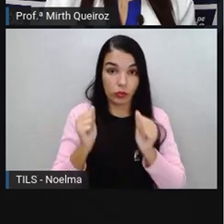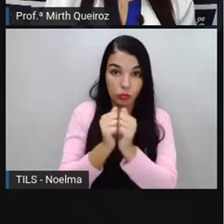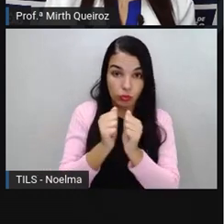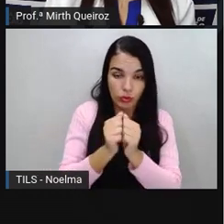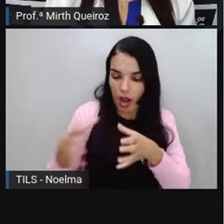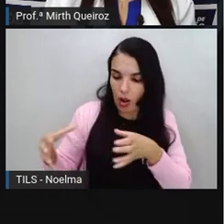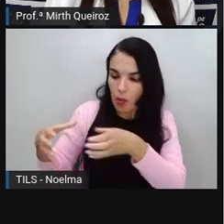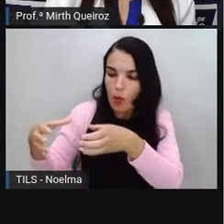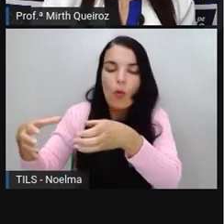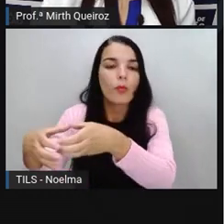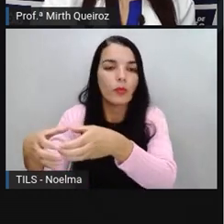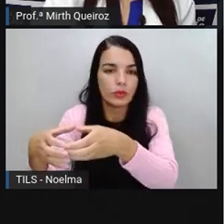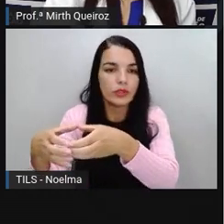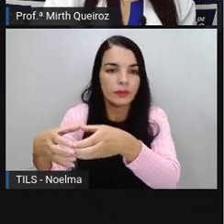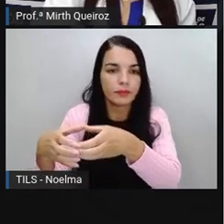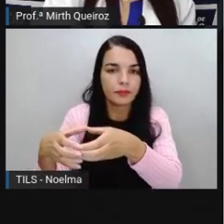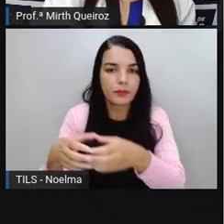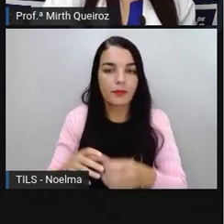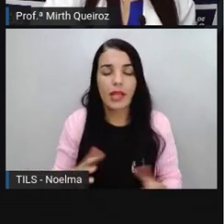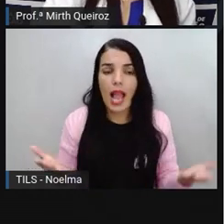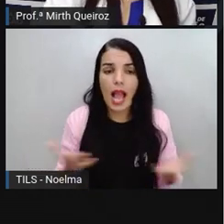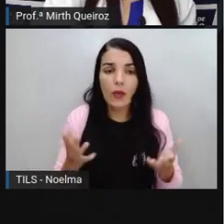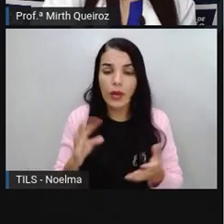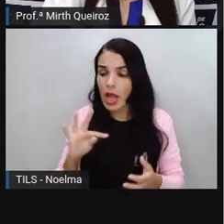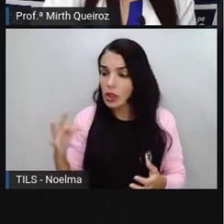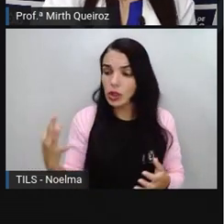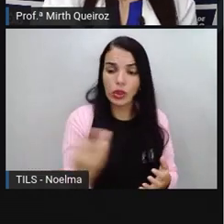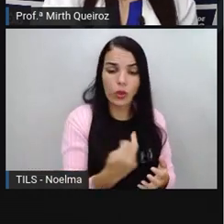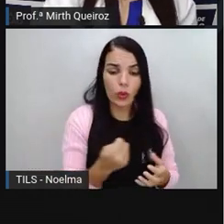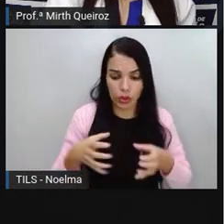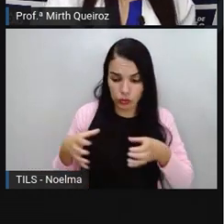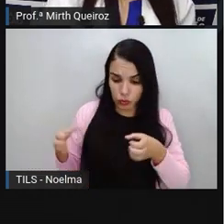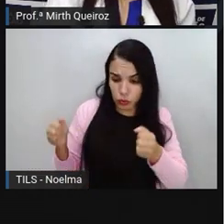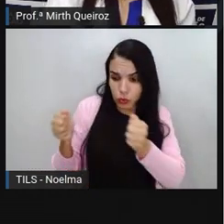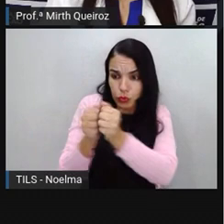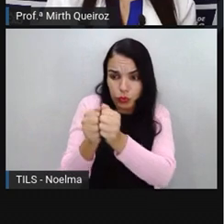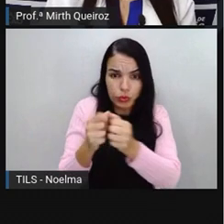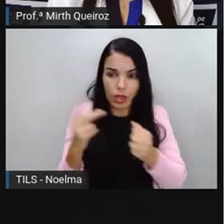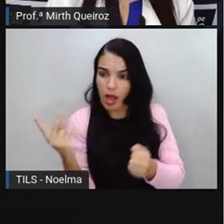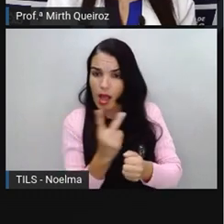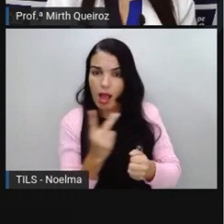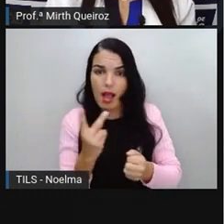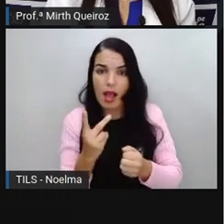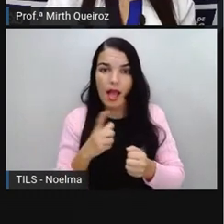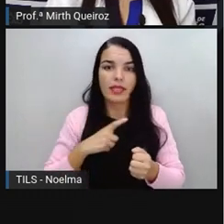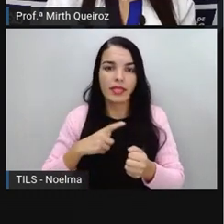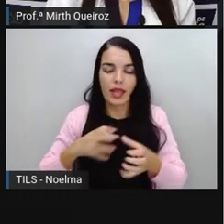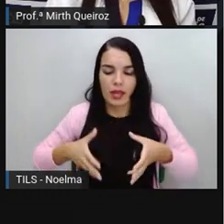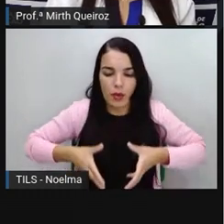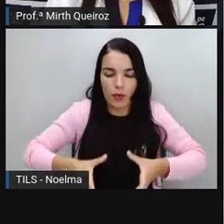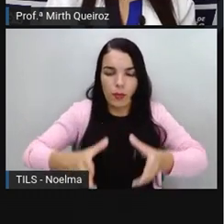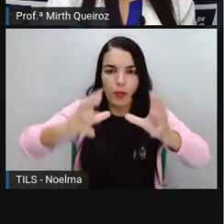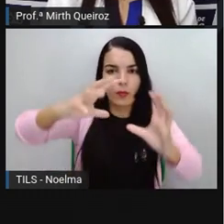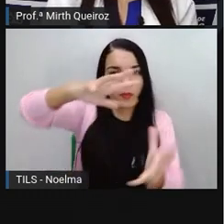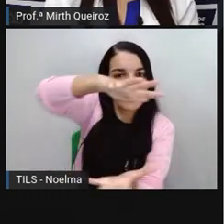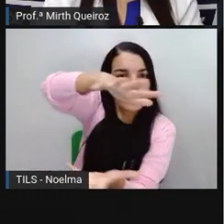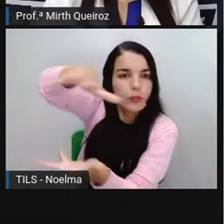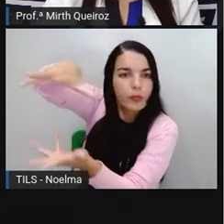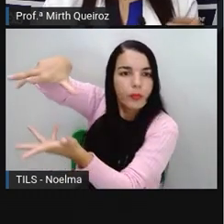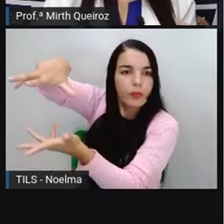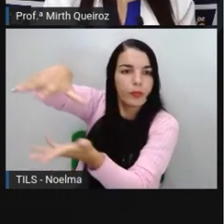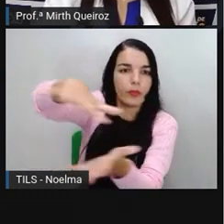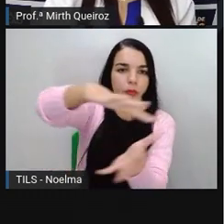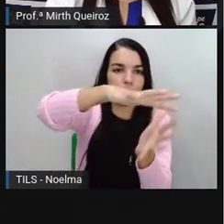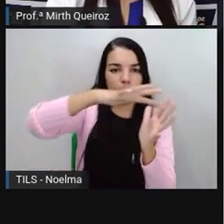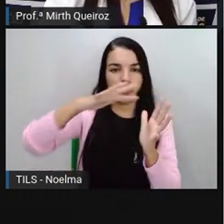uma comunidade. Todas essas espécies reunidas dentro de um espaço aí físico, seria o ecossistema, certo? A forma como